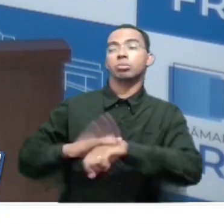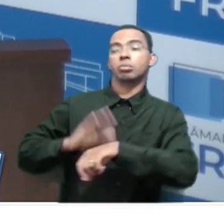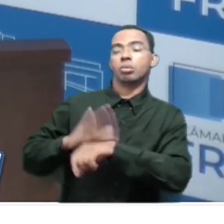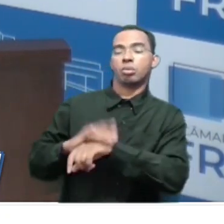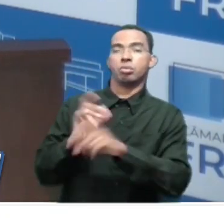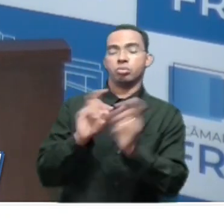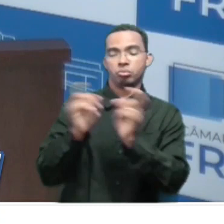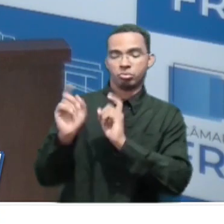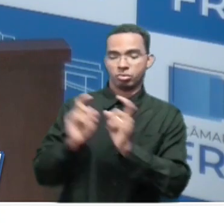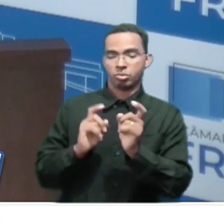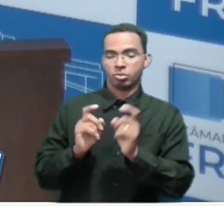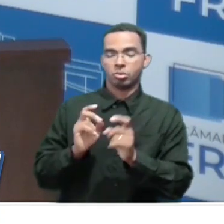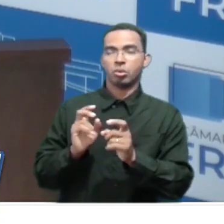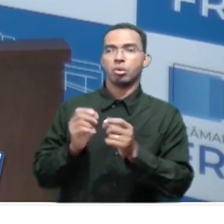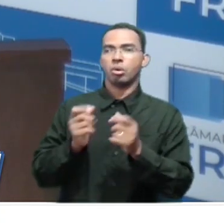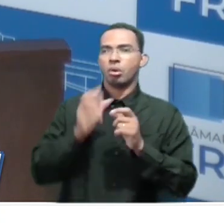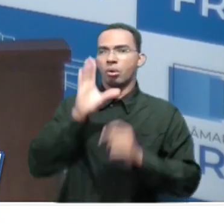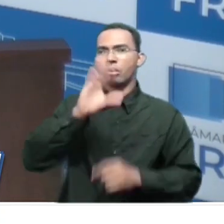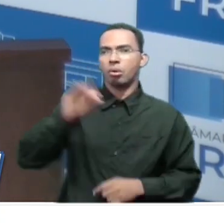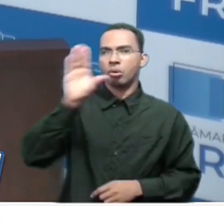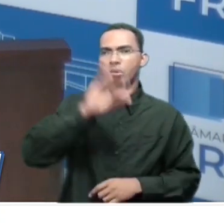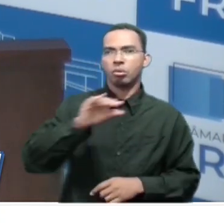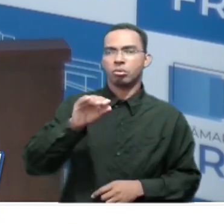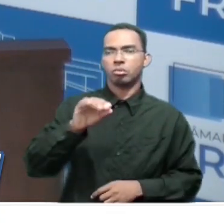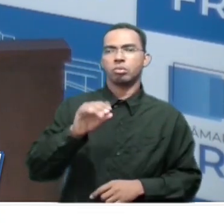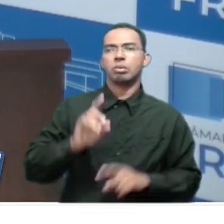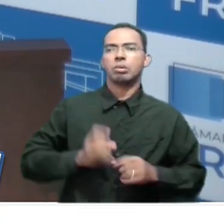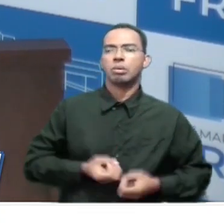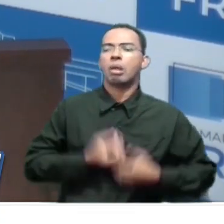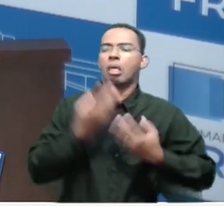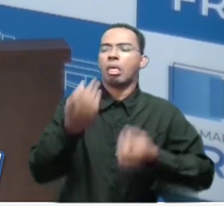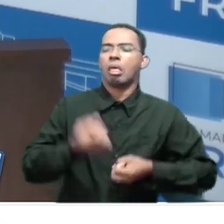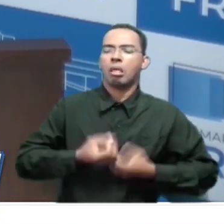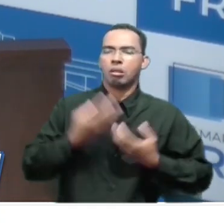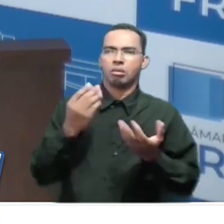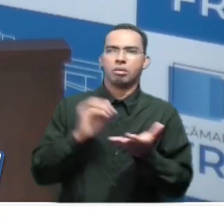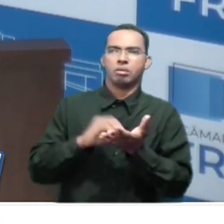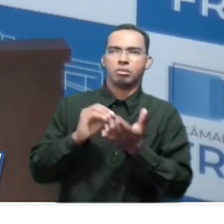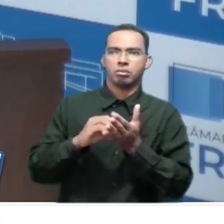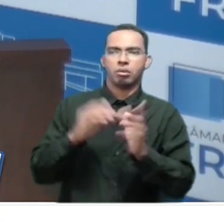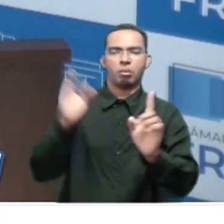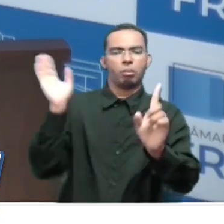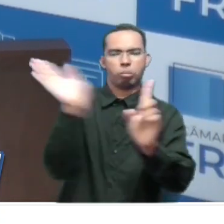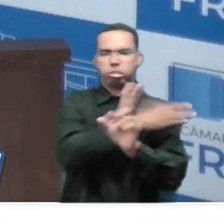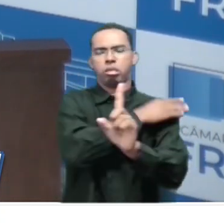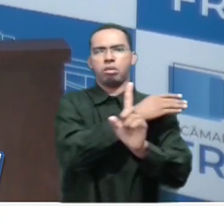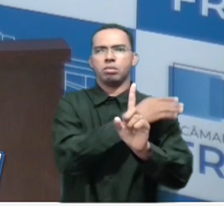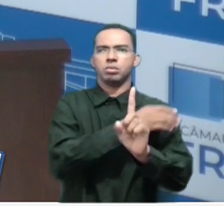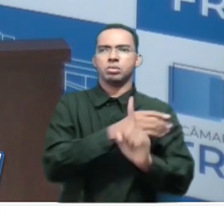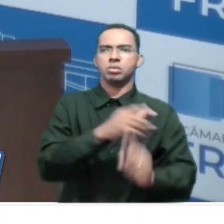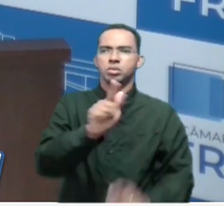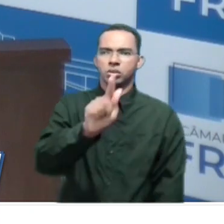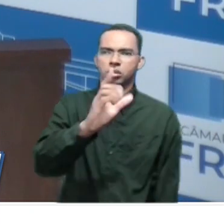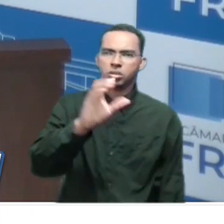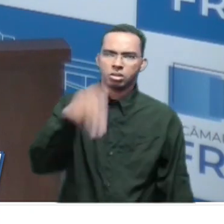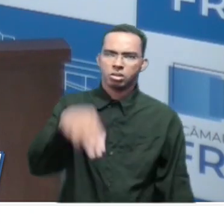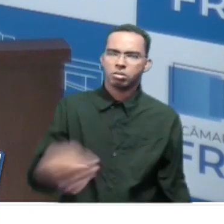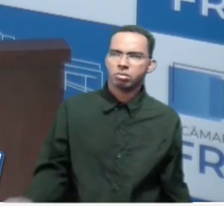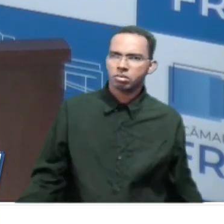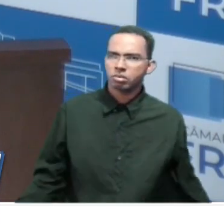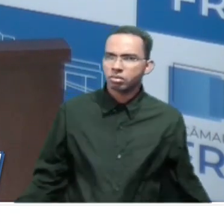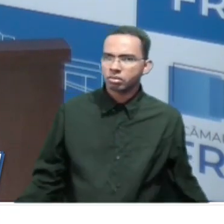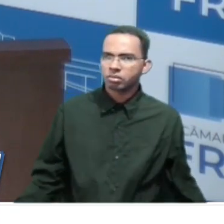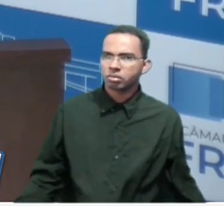se manifestou verbalizando a sua indignação, é agredido brutalmente por um guarda. Não só